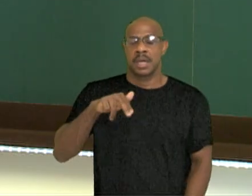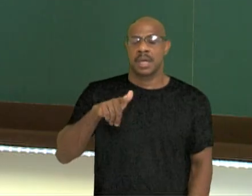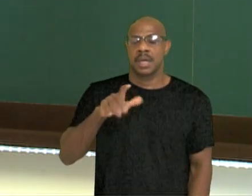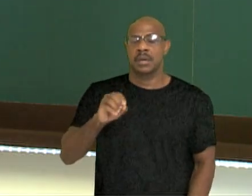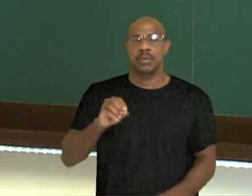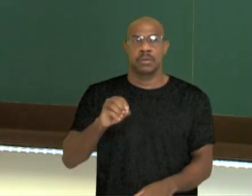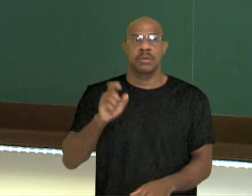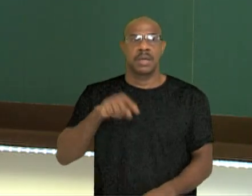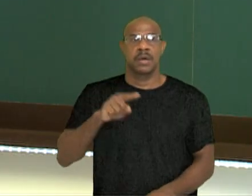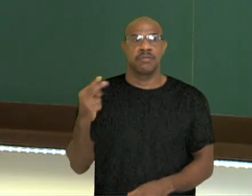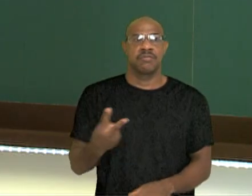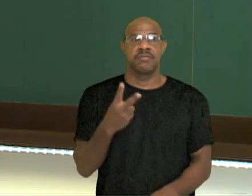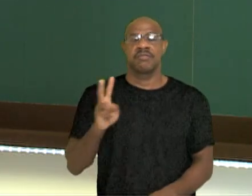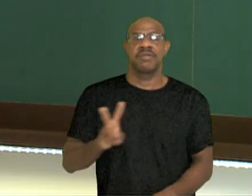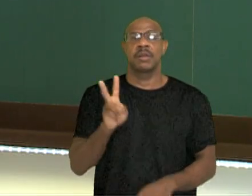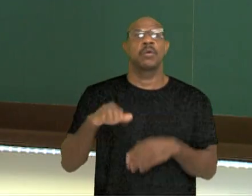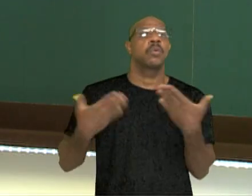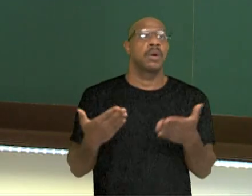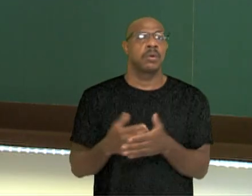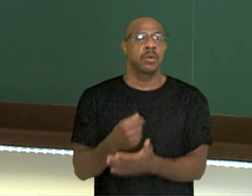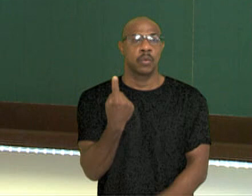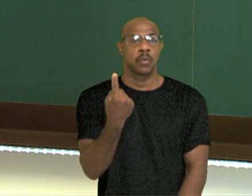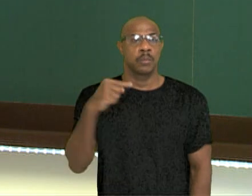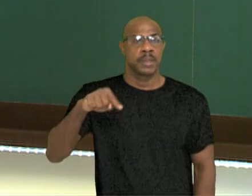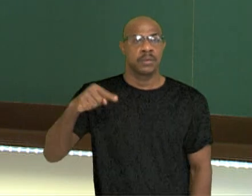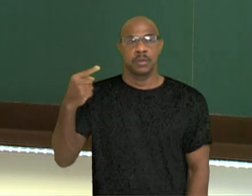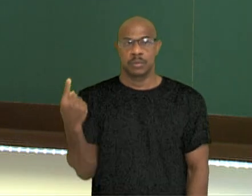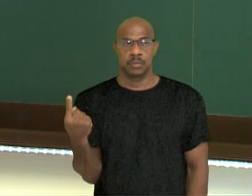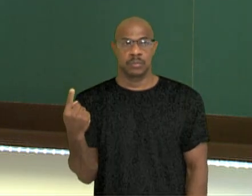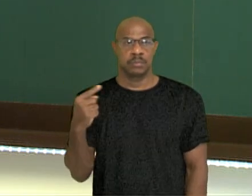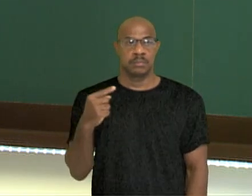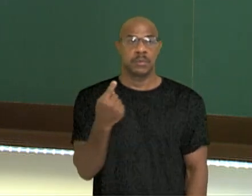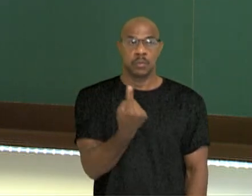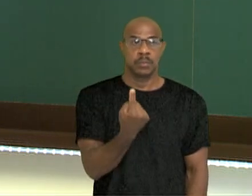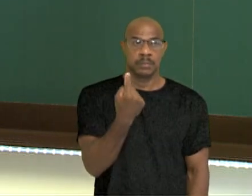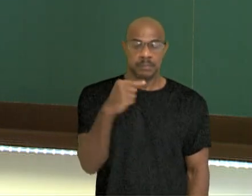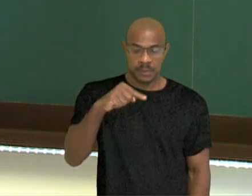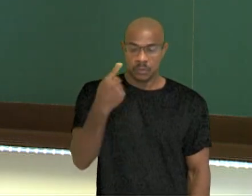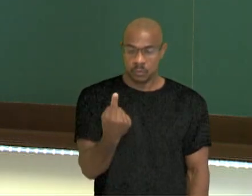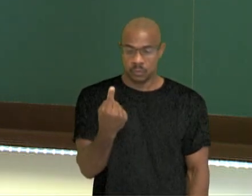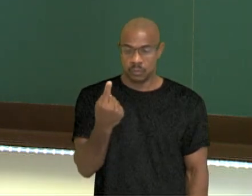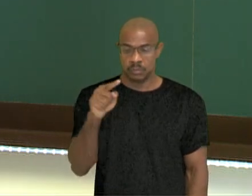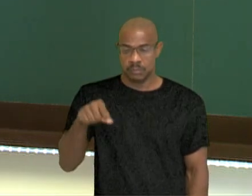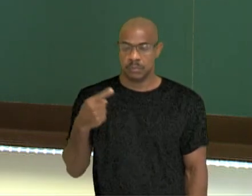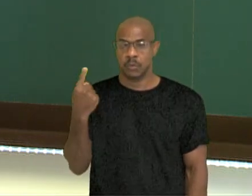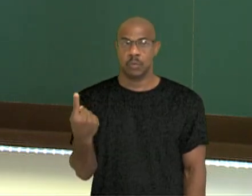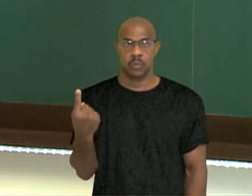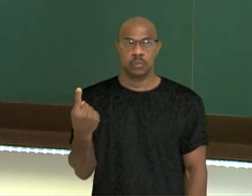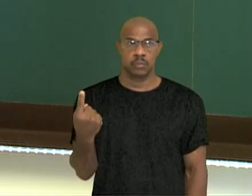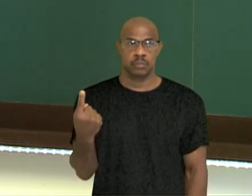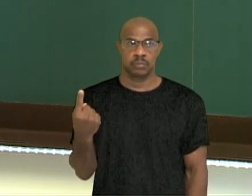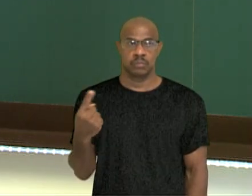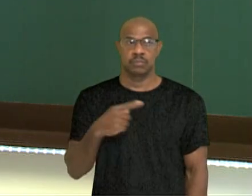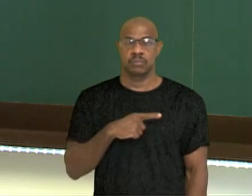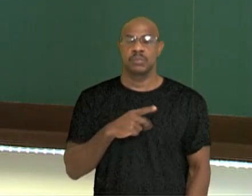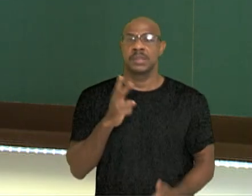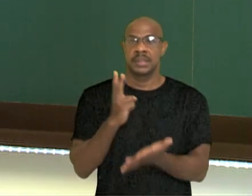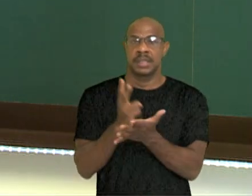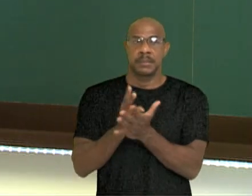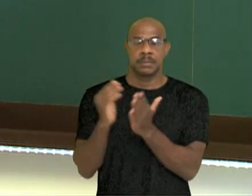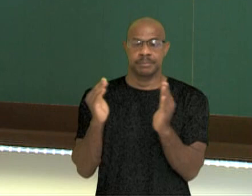1. Então, a imagem, né, o conjunto imagem da função cosseno se encontra nesse intervalinho -1,